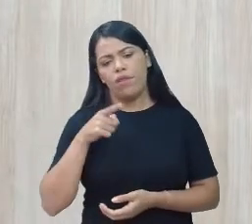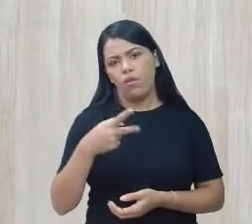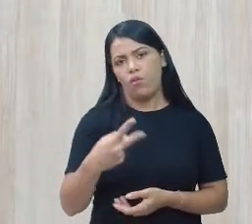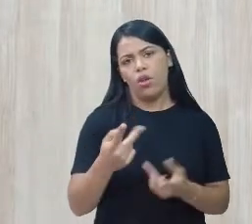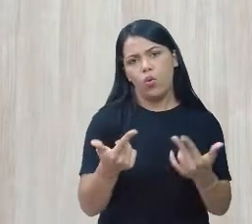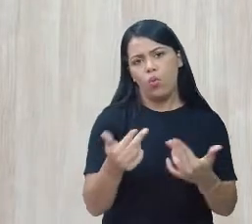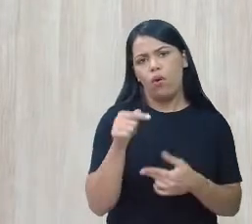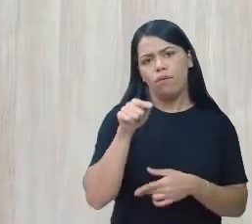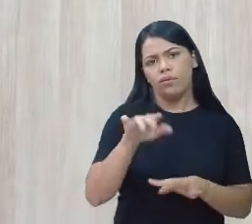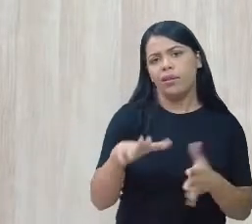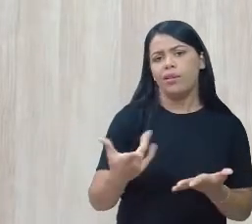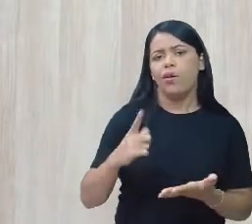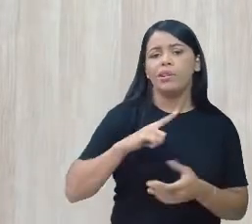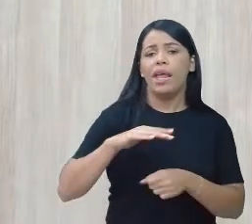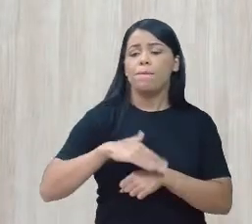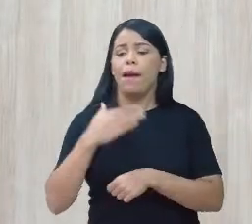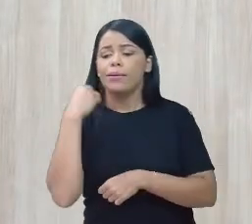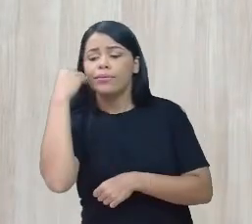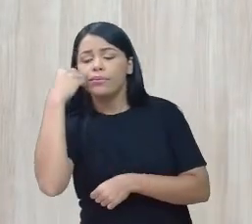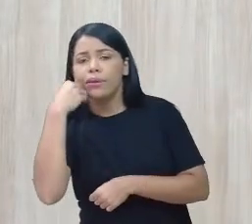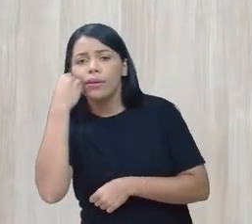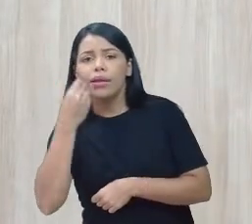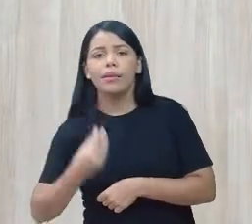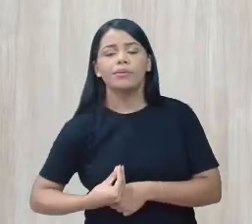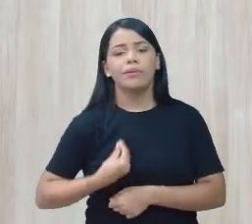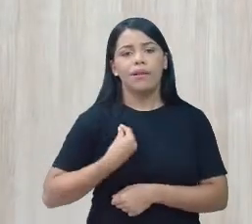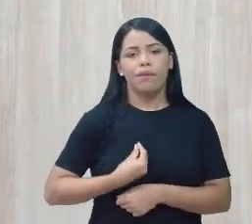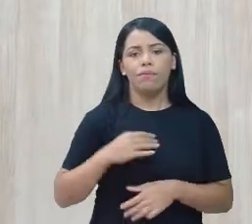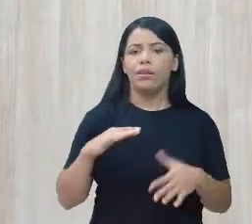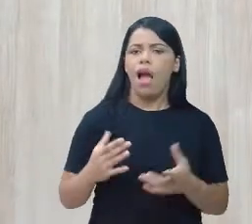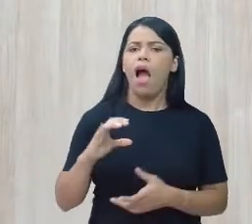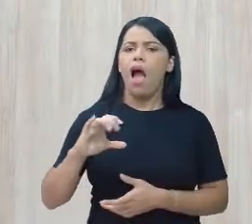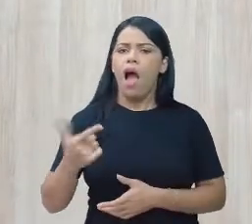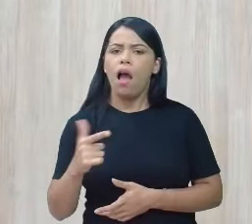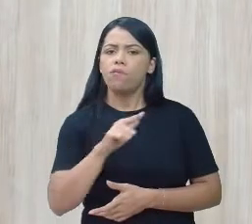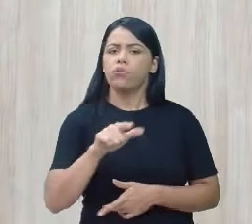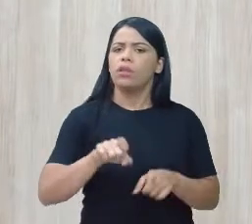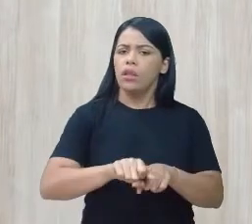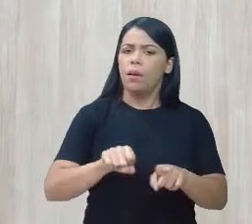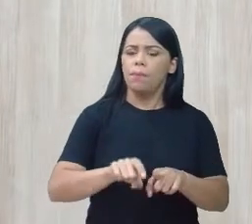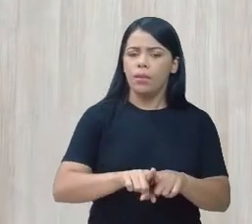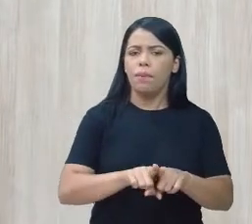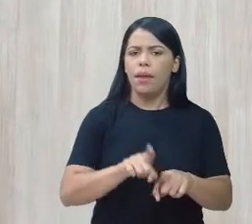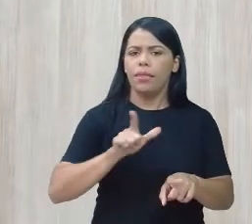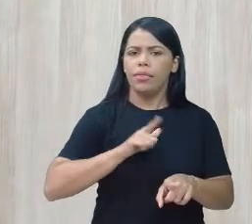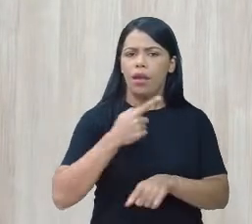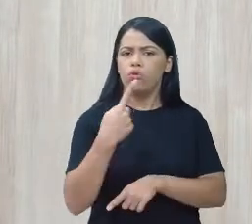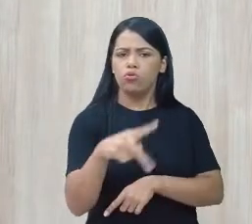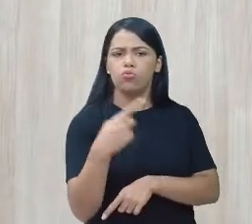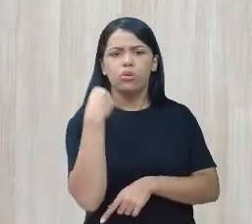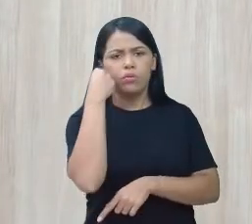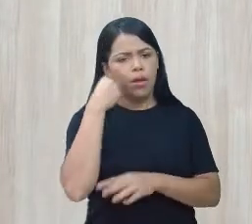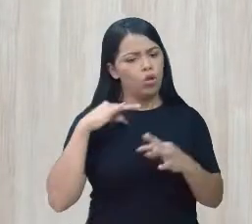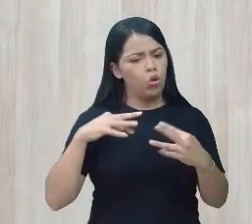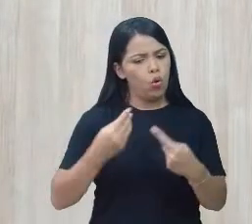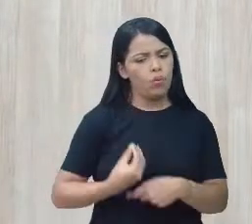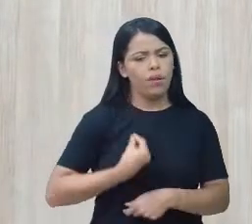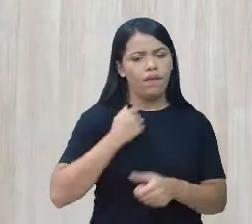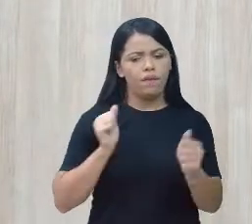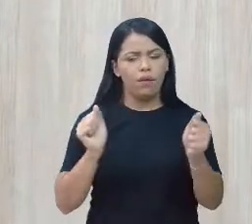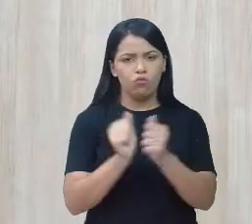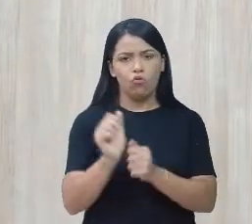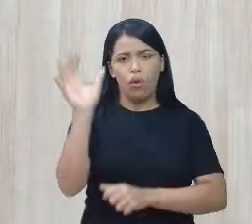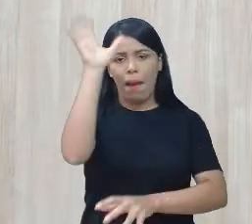então tem uma certa experiência aí. É claro que você também tem a sua experiência, né? Todo mundo está vivendo aí